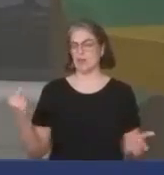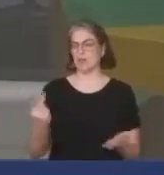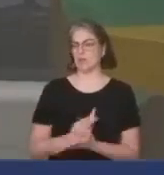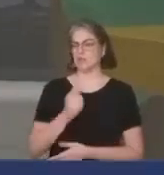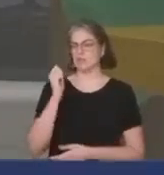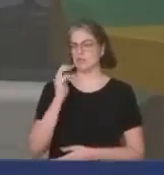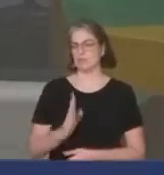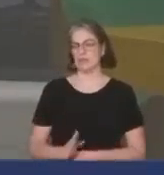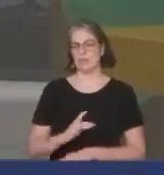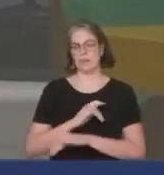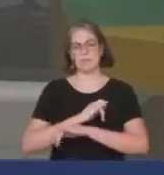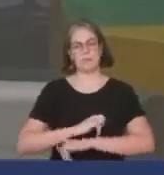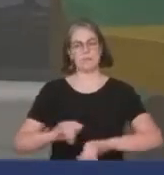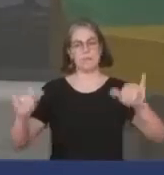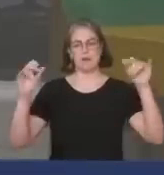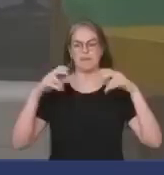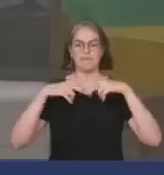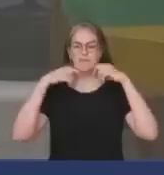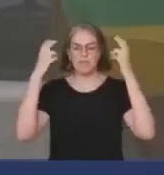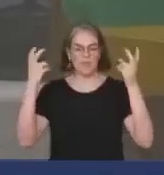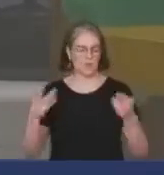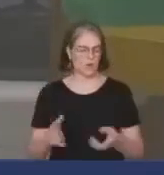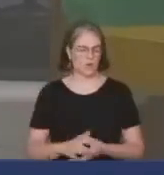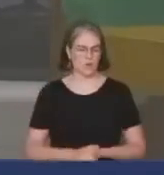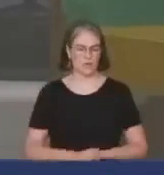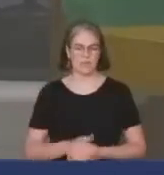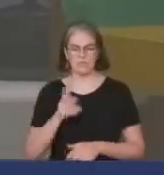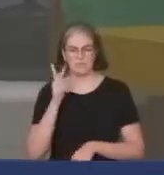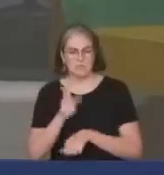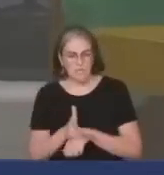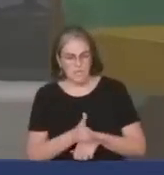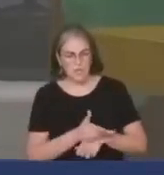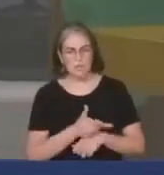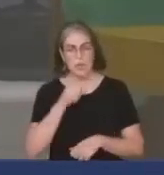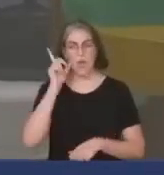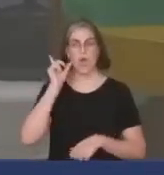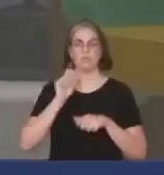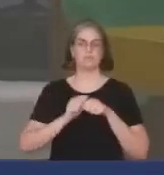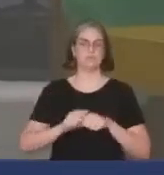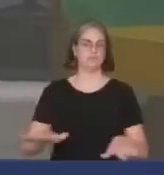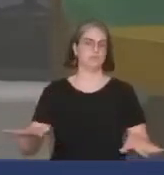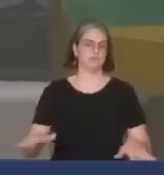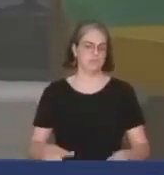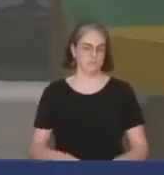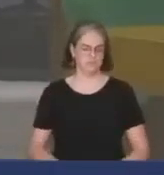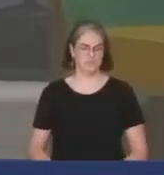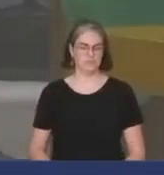mídias, é um escárnio, uma vergonha. As gravações que vieram à tona ontem, deputado Pompeu,